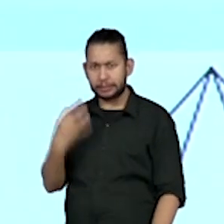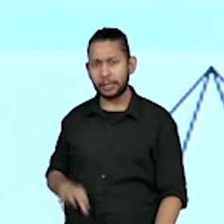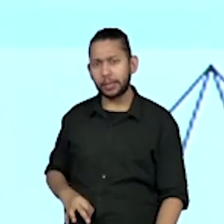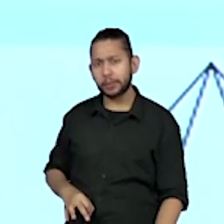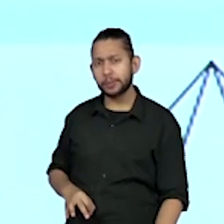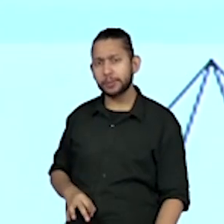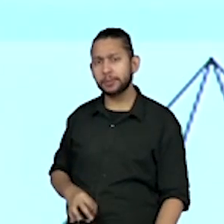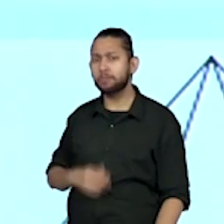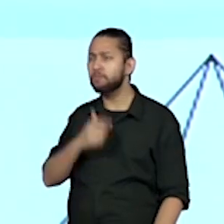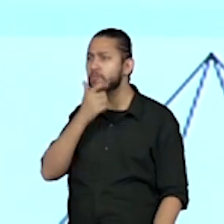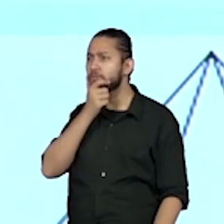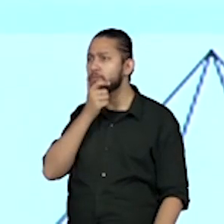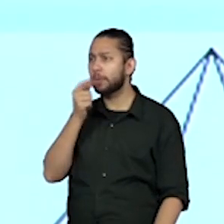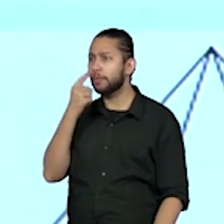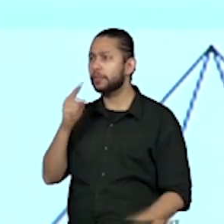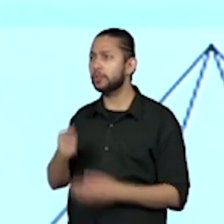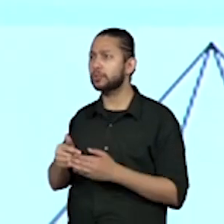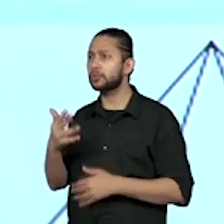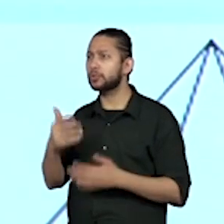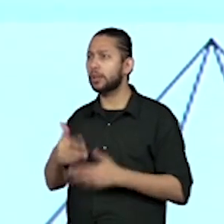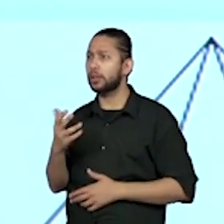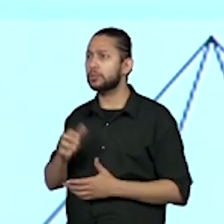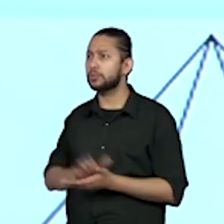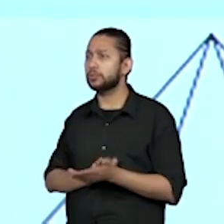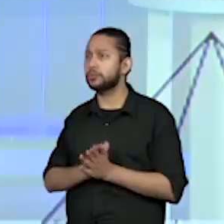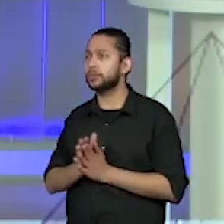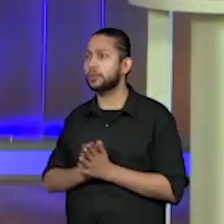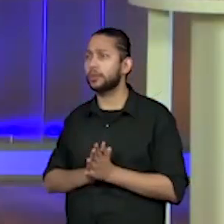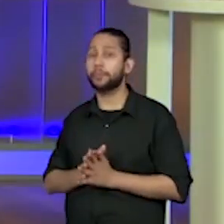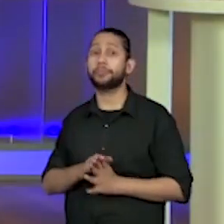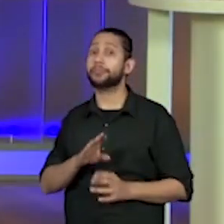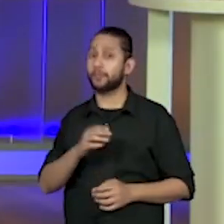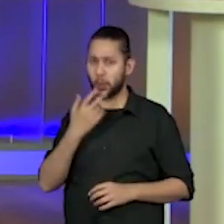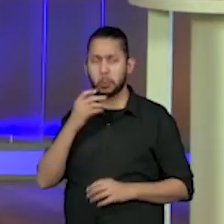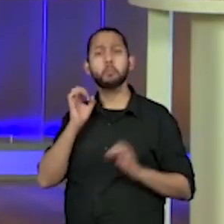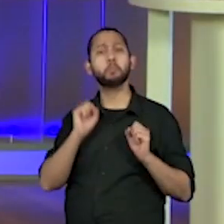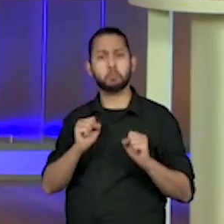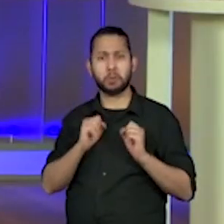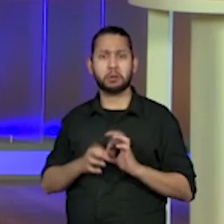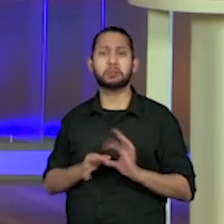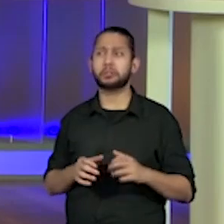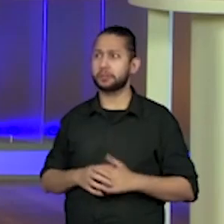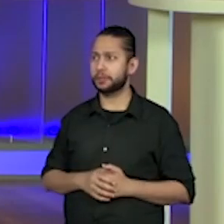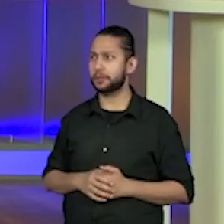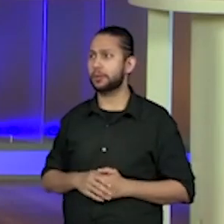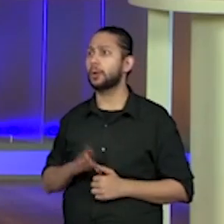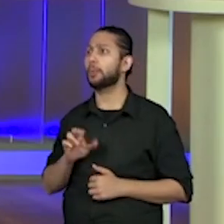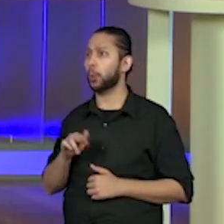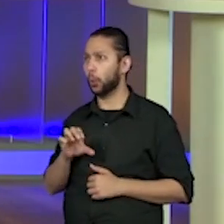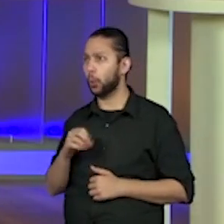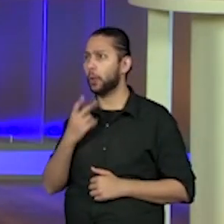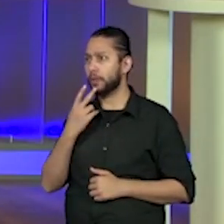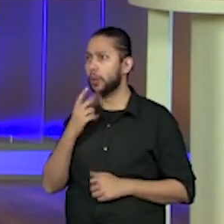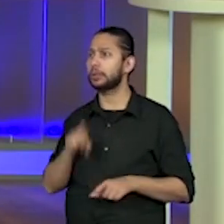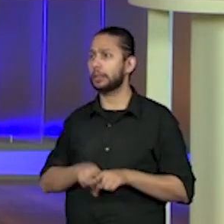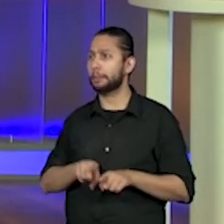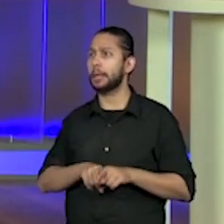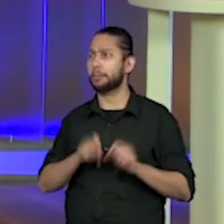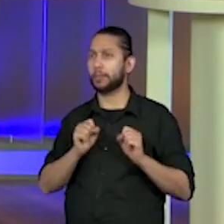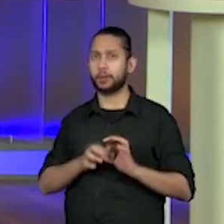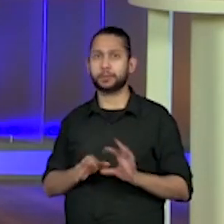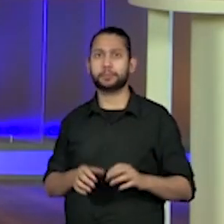certo? E aí, pessoal? Ó, o Bernardo falou que tá certo. O Bruno também. E se eu fizer